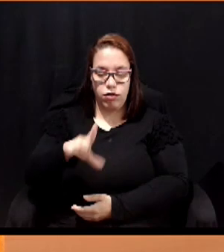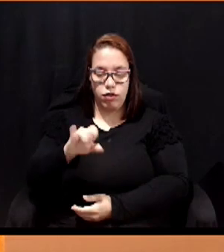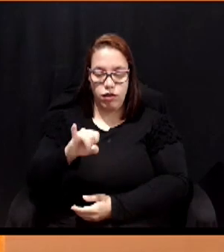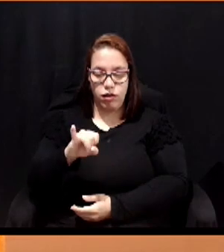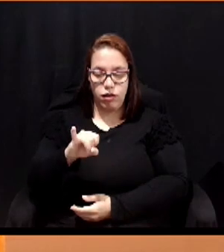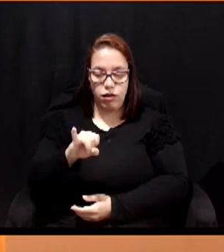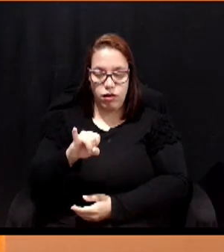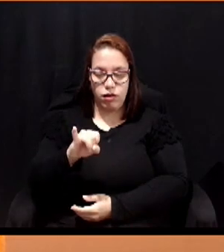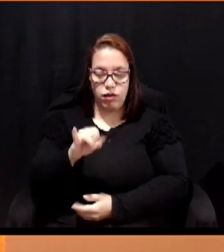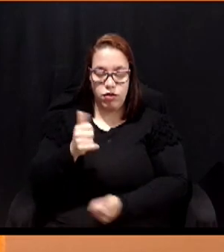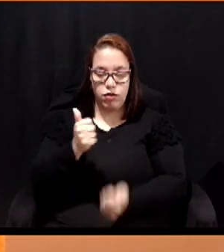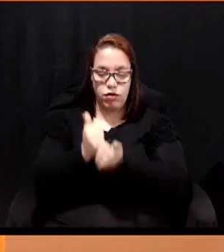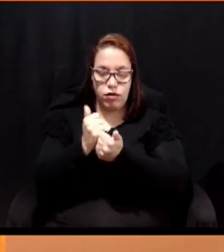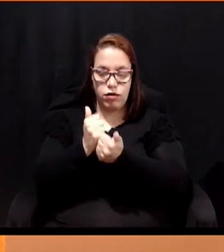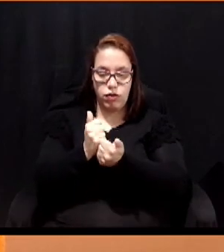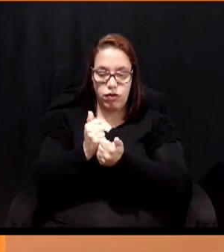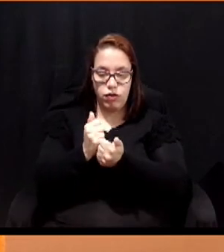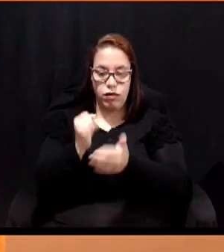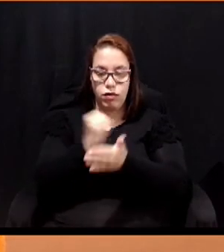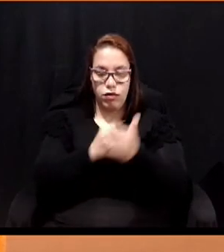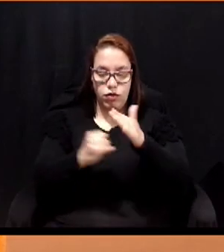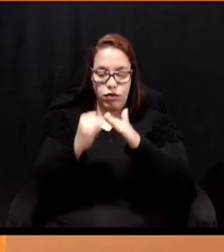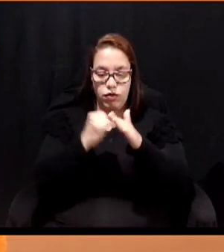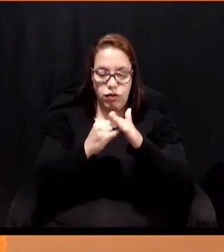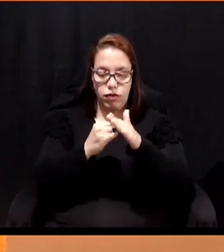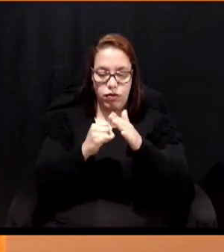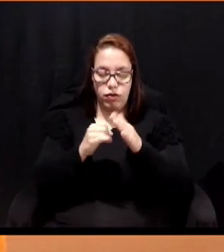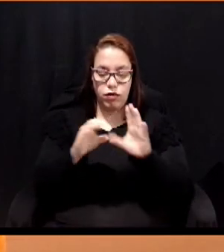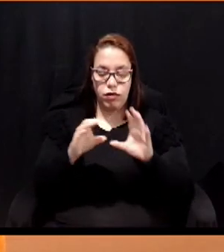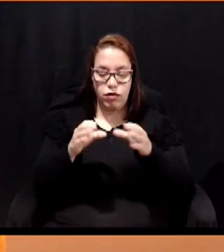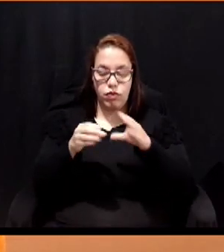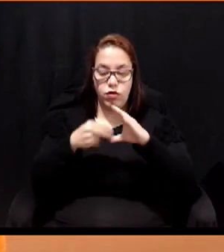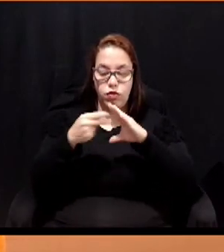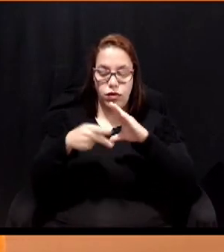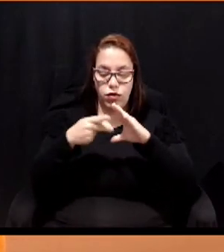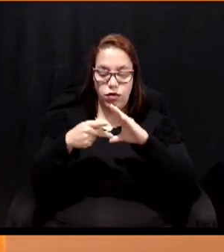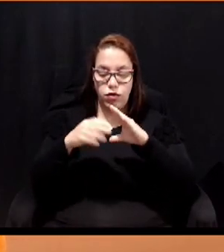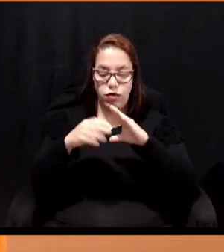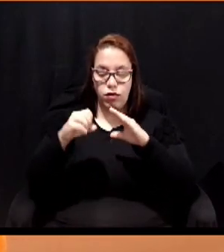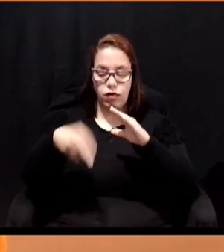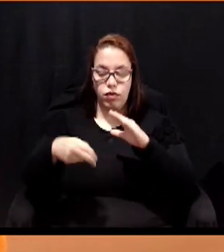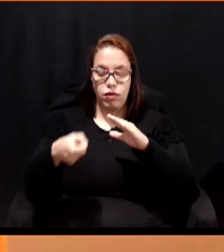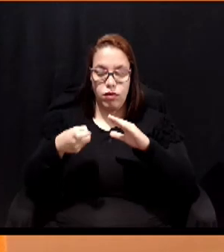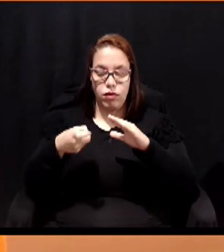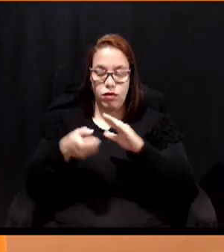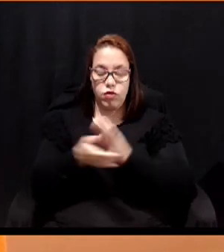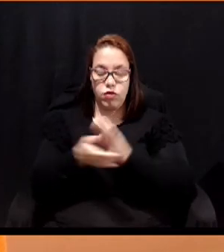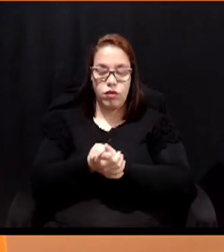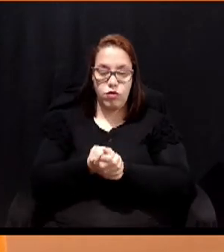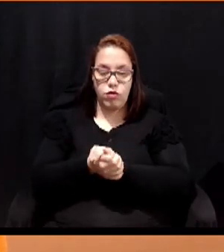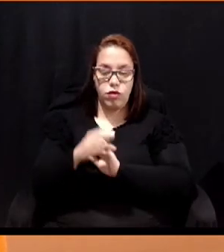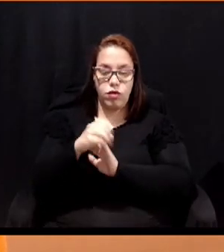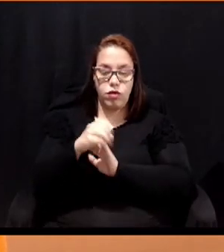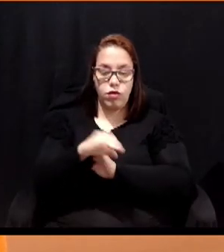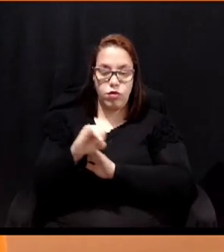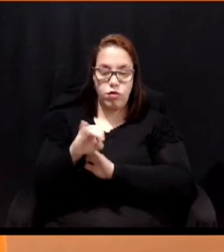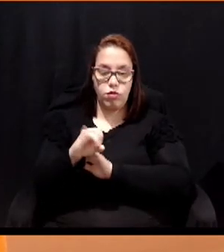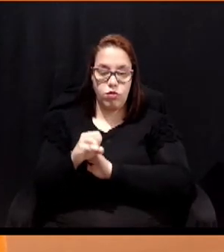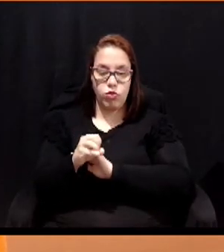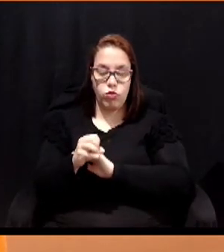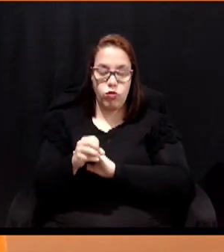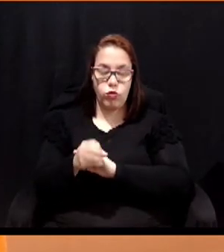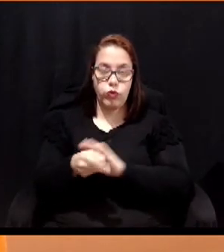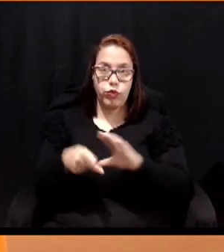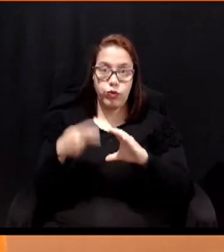de Relações Institucionais da Câmara de Comércio. Agradecer a presença do Paulo, que é diretor de câmbio, também da Câmara de Comércio. Agradecer